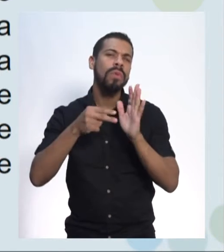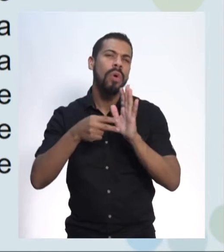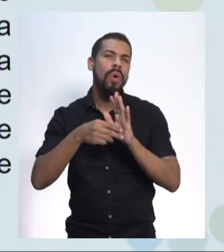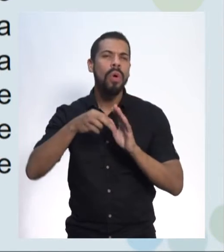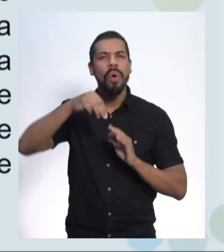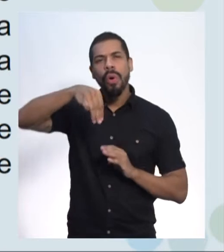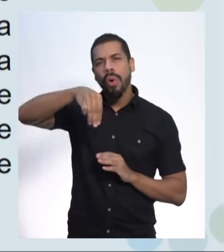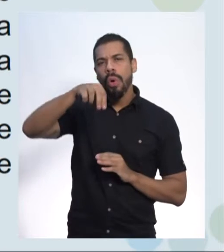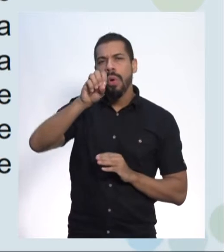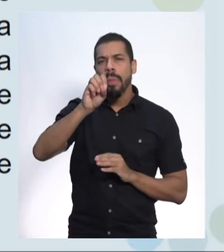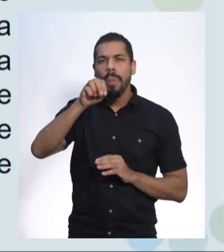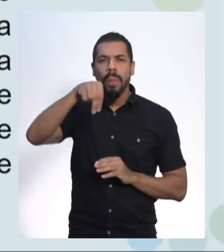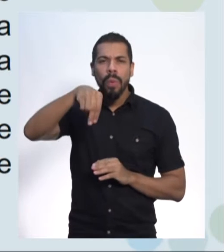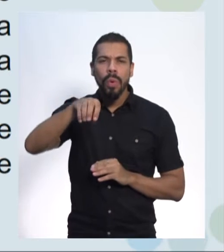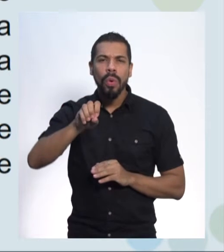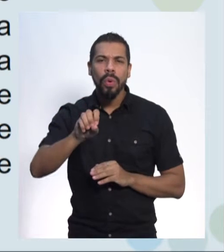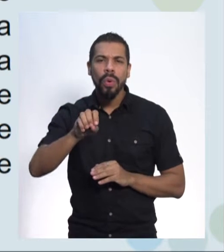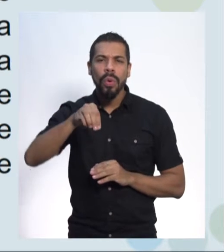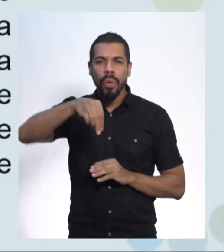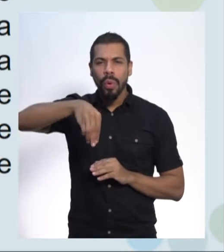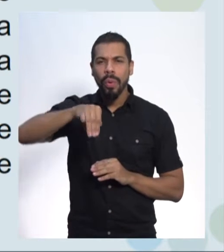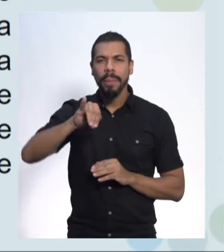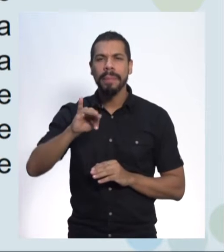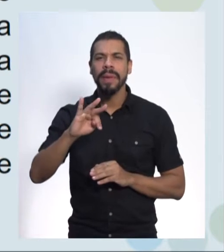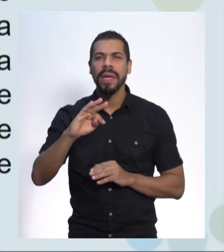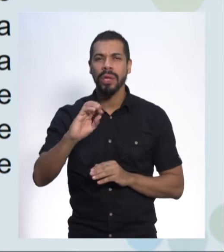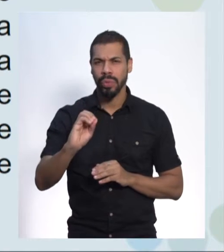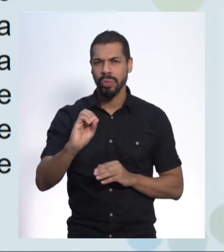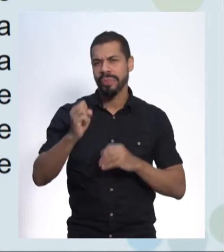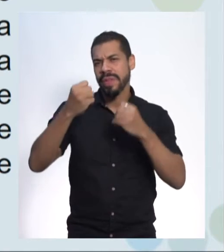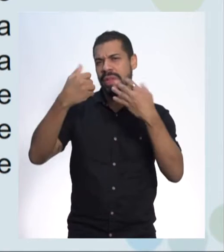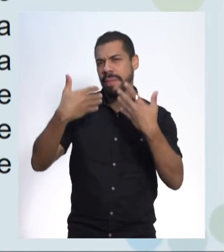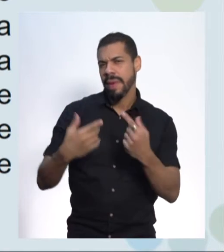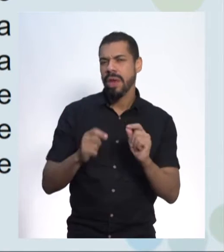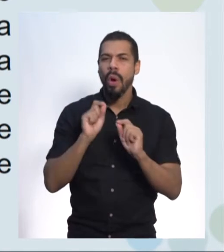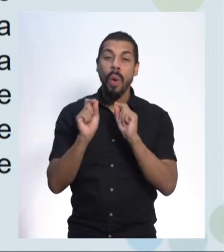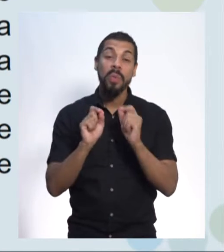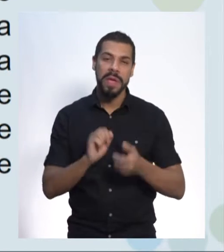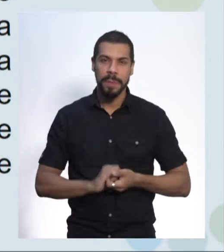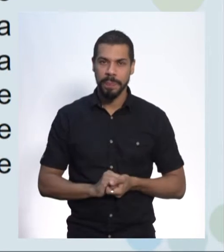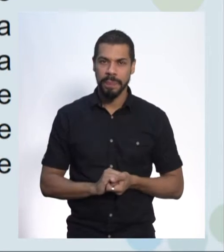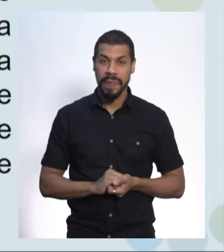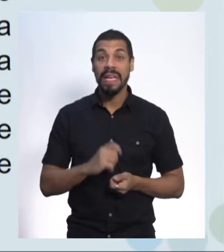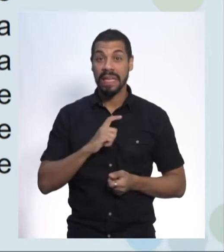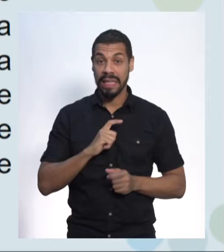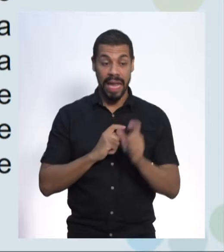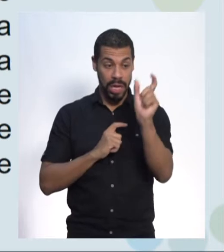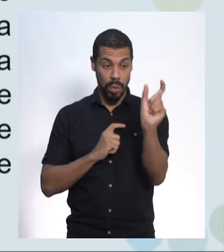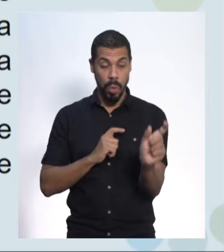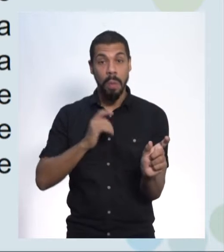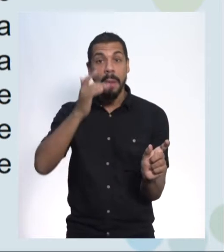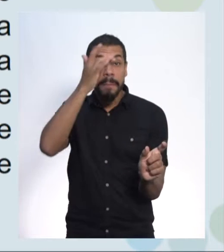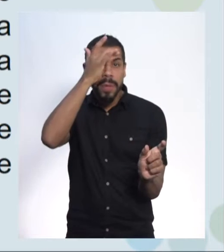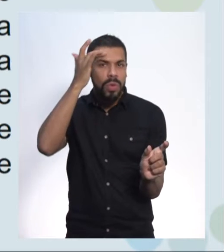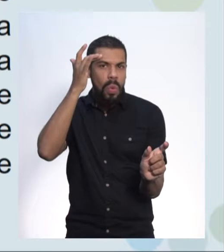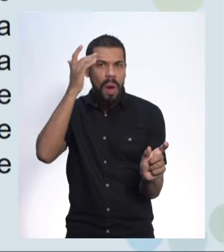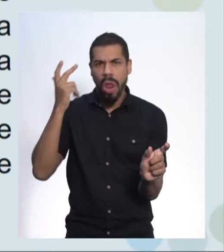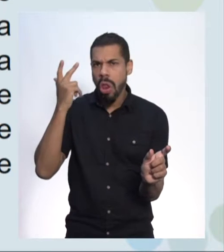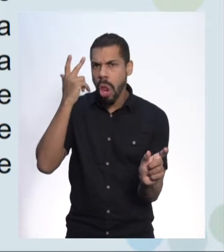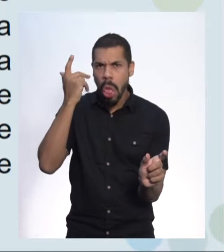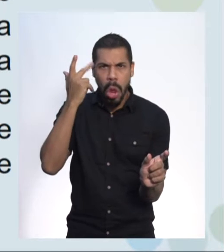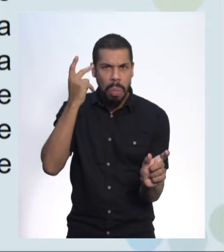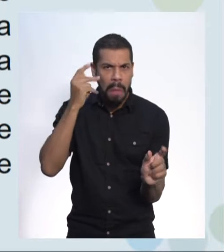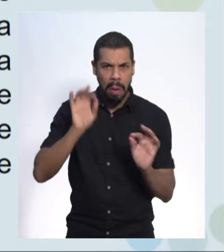sua obra, O Herói de Mil Faces, explica o modelo das narrativas de herói. Em resumo, temos uma pessoa comum